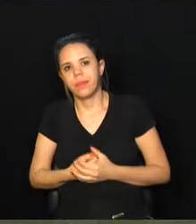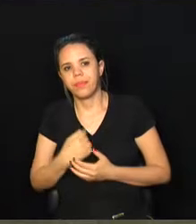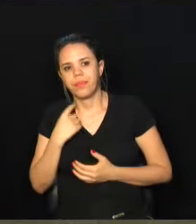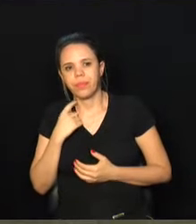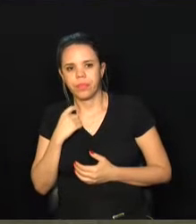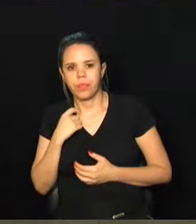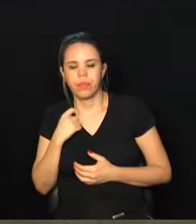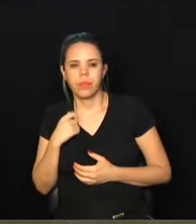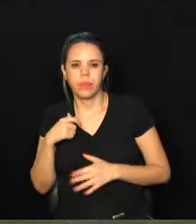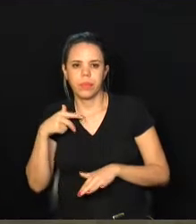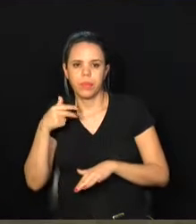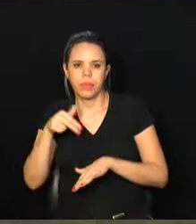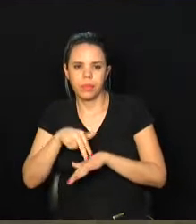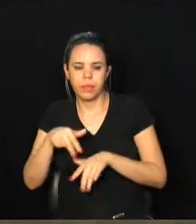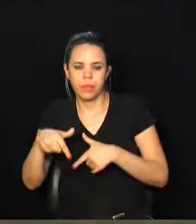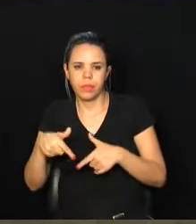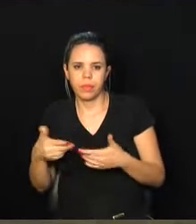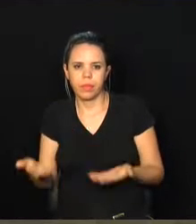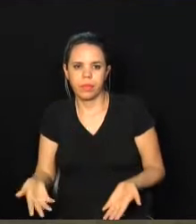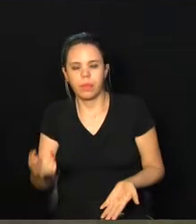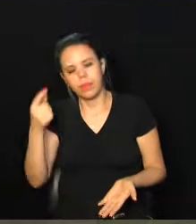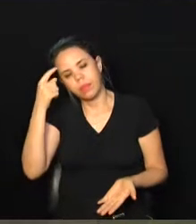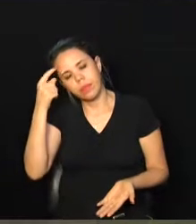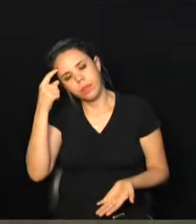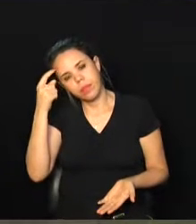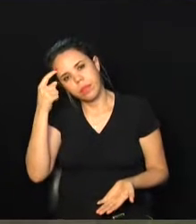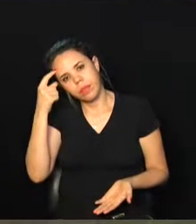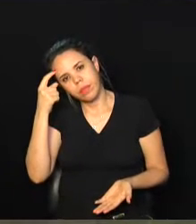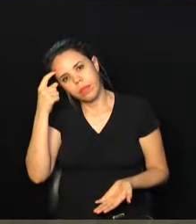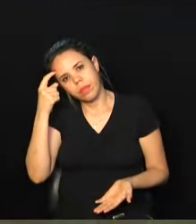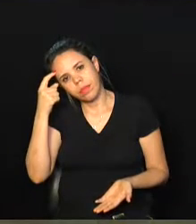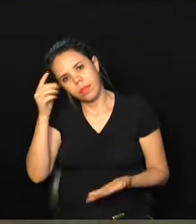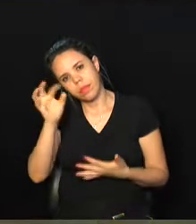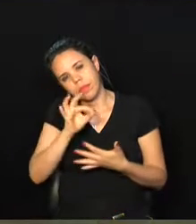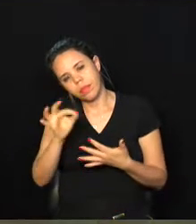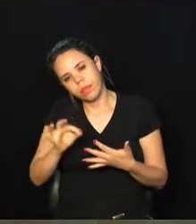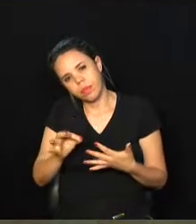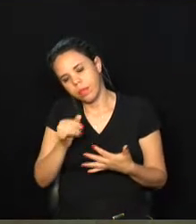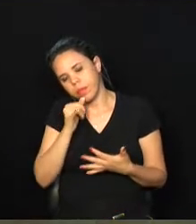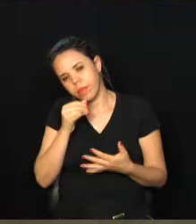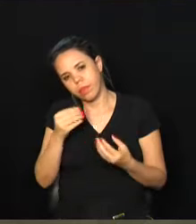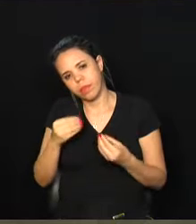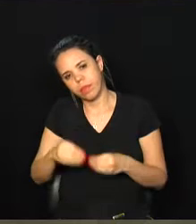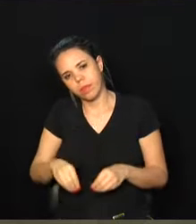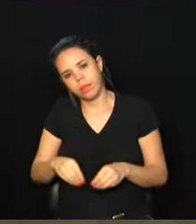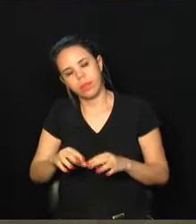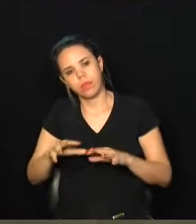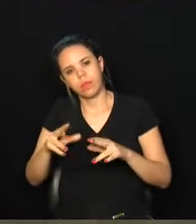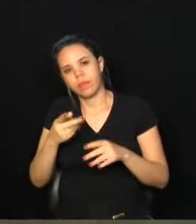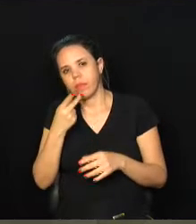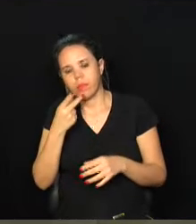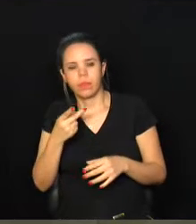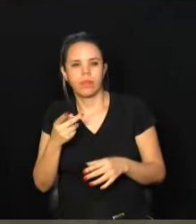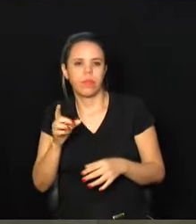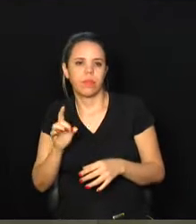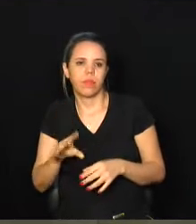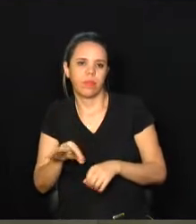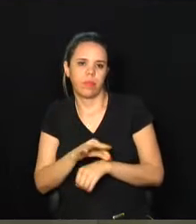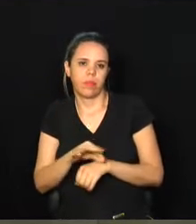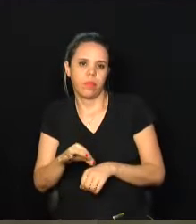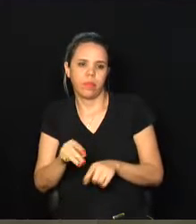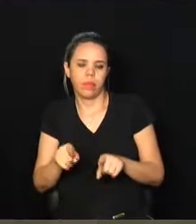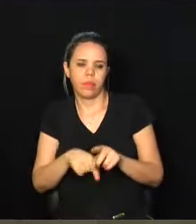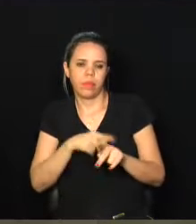em estarem trabalhando e pensando nessas questões que afetam, eu diria que não apenas os arquitetos, mas